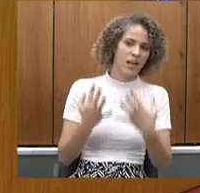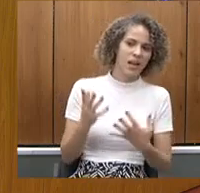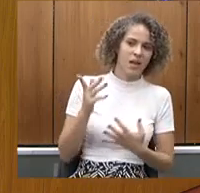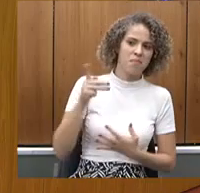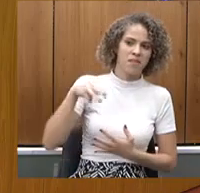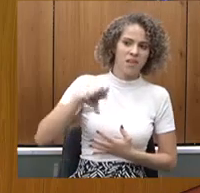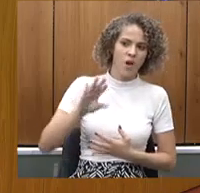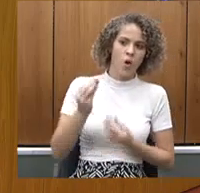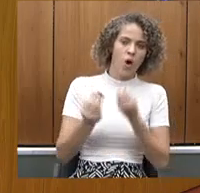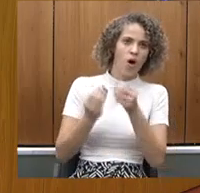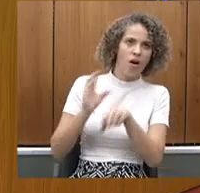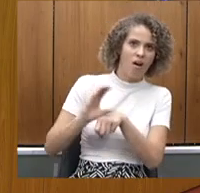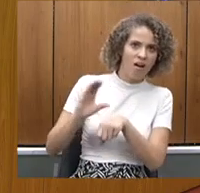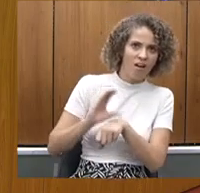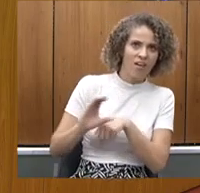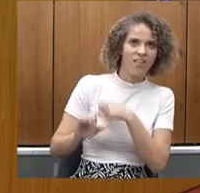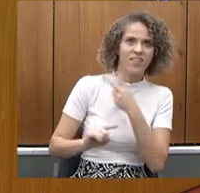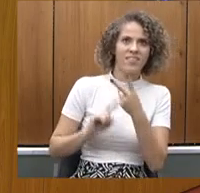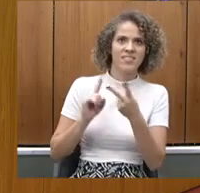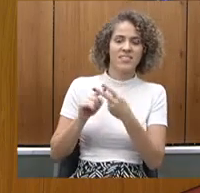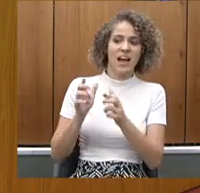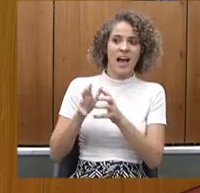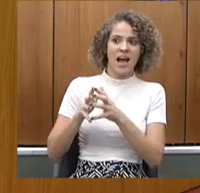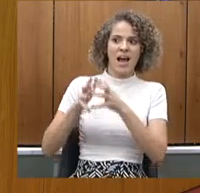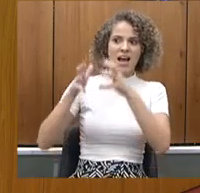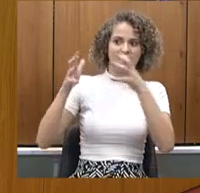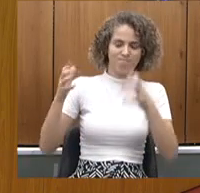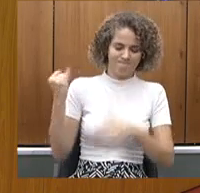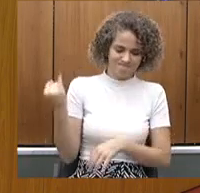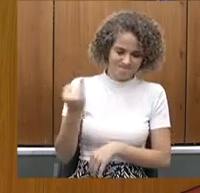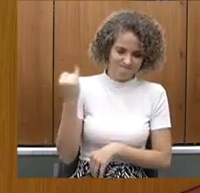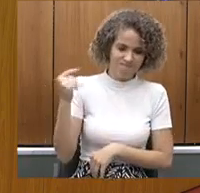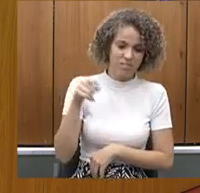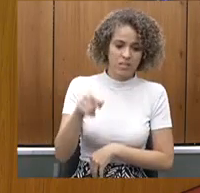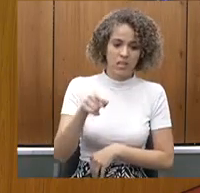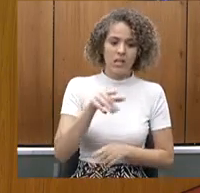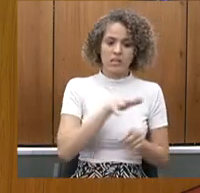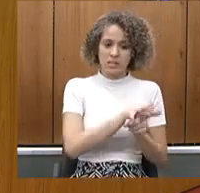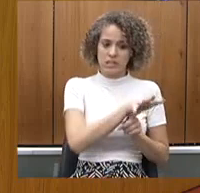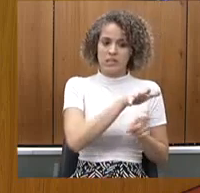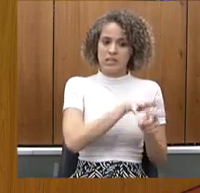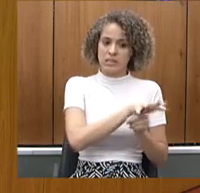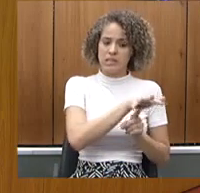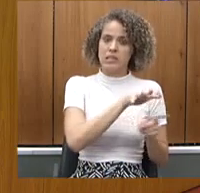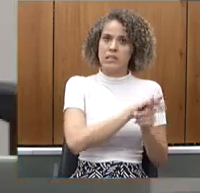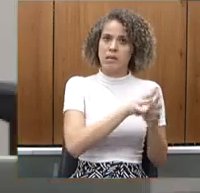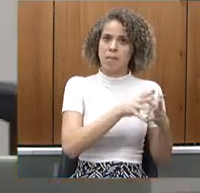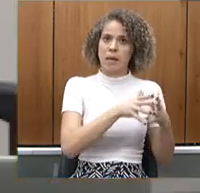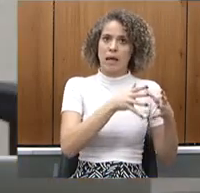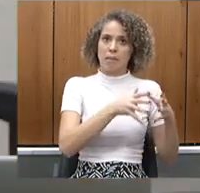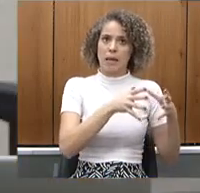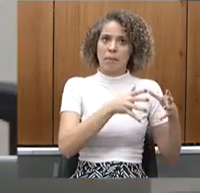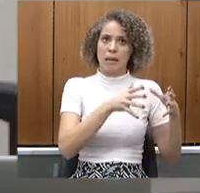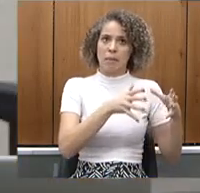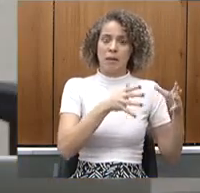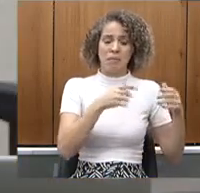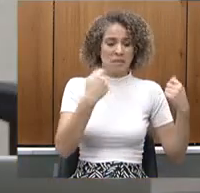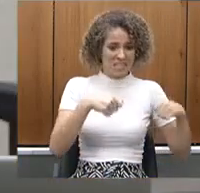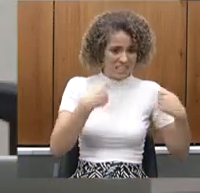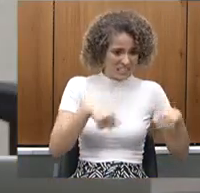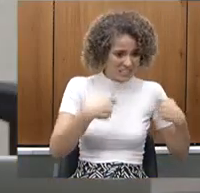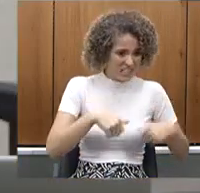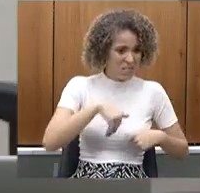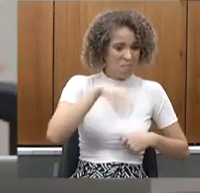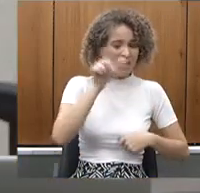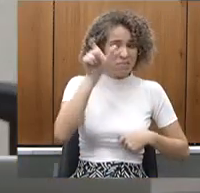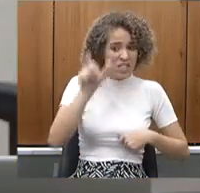a gente patrocinar um curso ampliar porque as demandas da Corporação tá aumentando tanto que a gente precisa de mais pessoas com mais